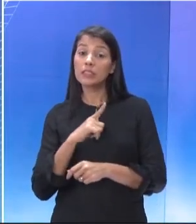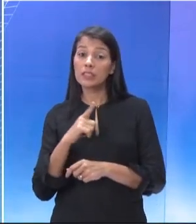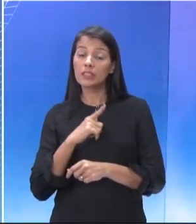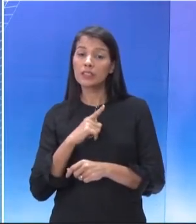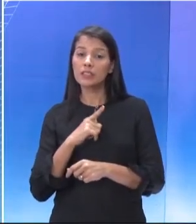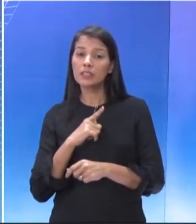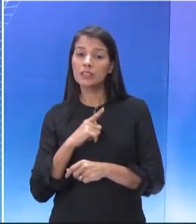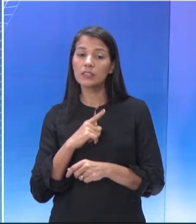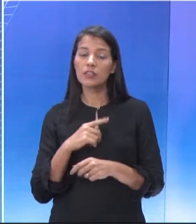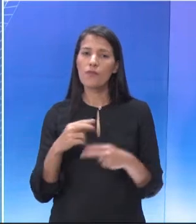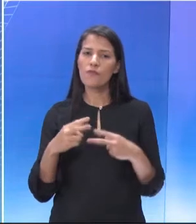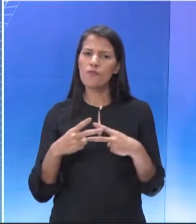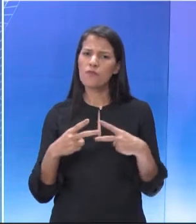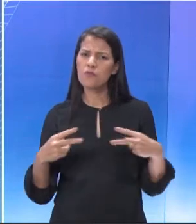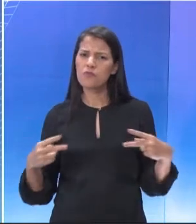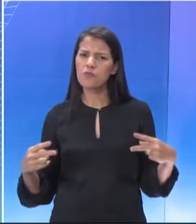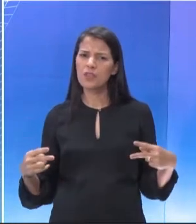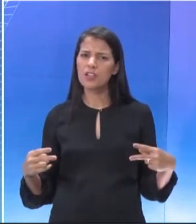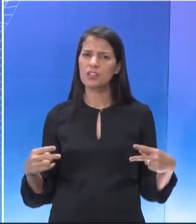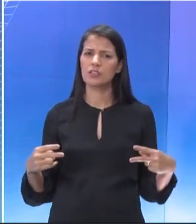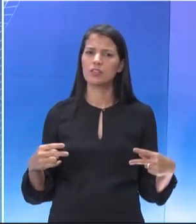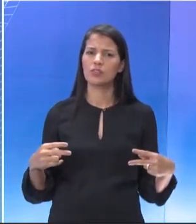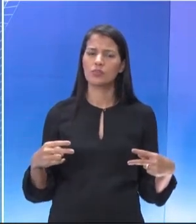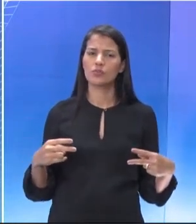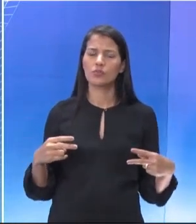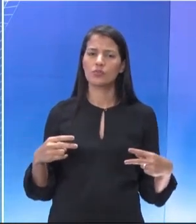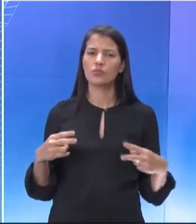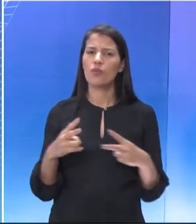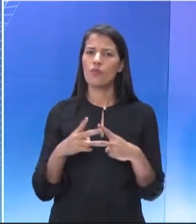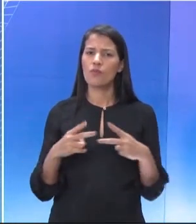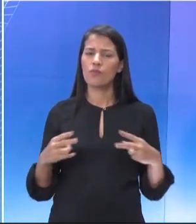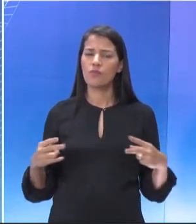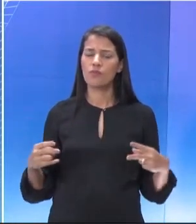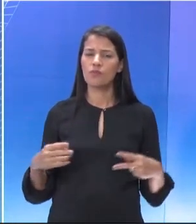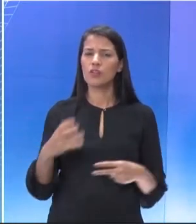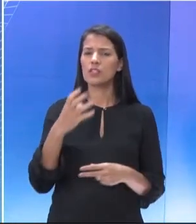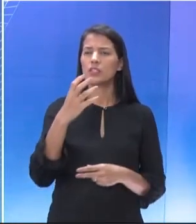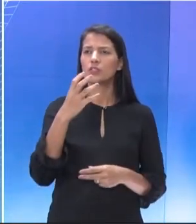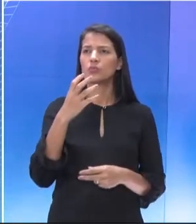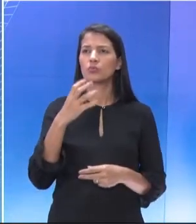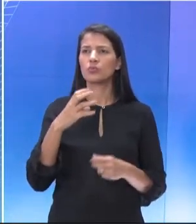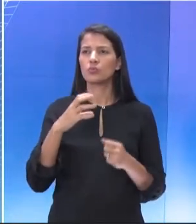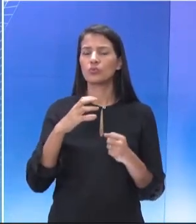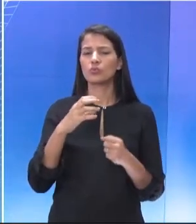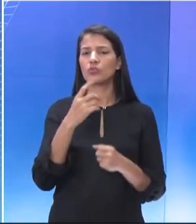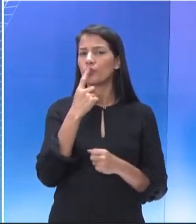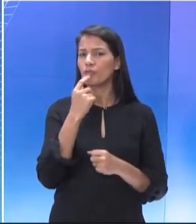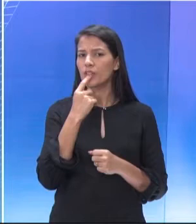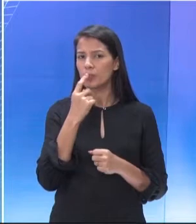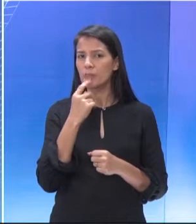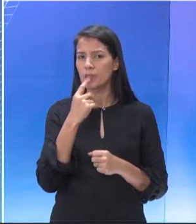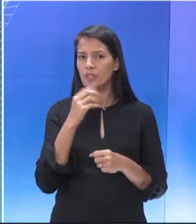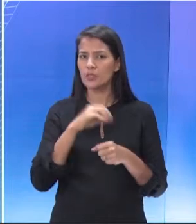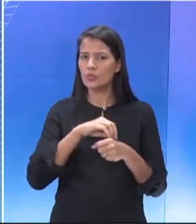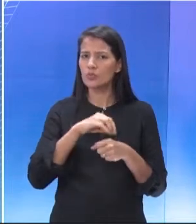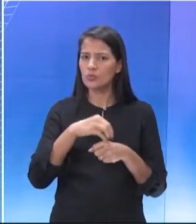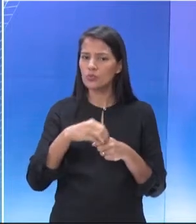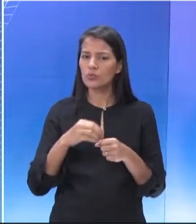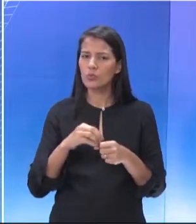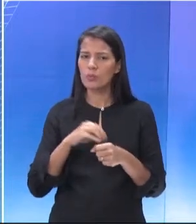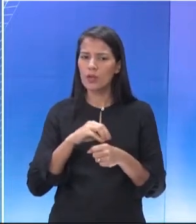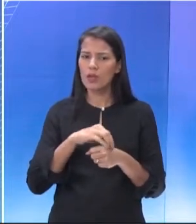exemplo, o tomate, bem vermelho, então ele é rico em carotenoide, assim também como a cenoura, além